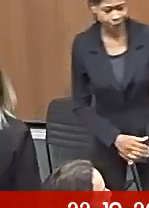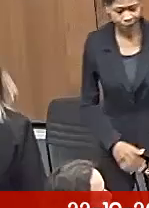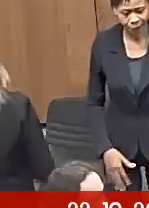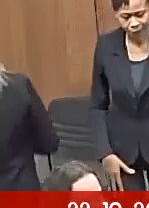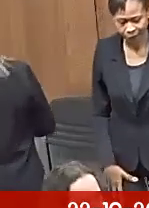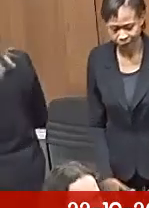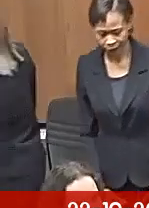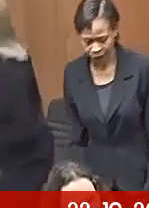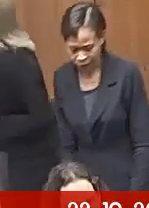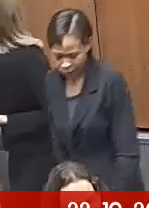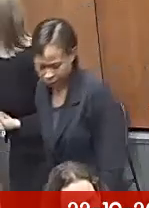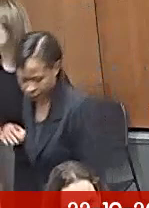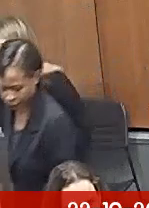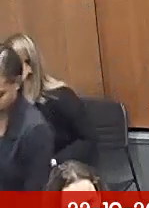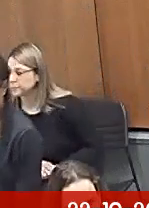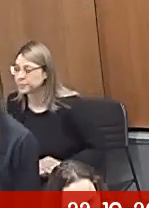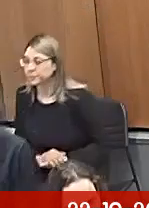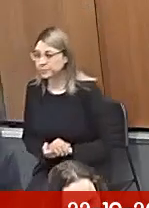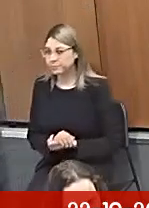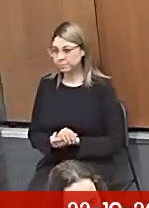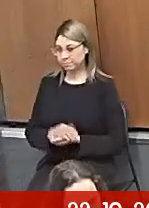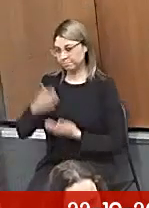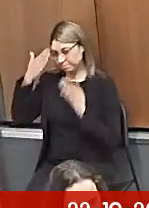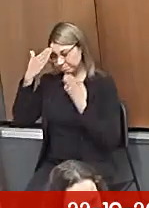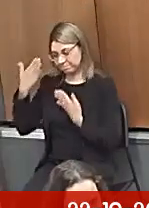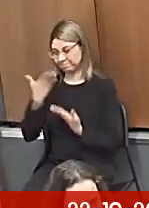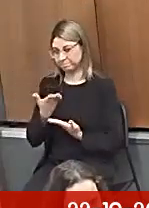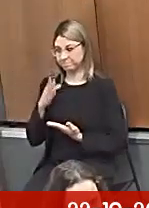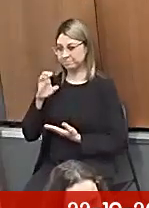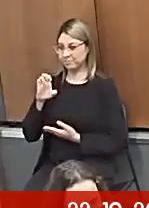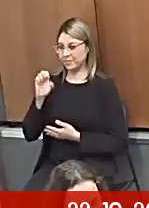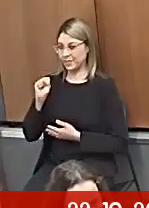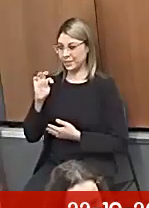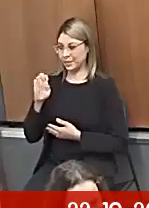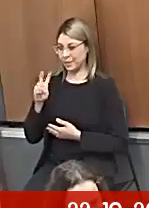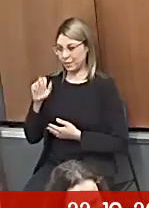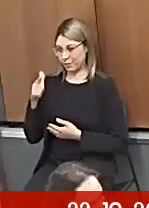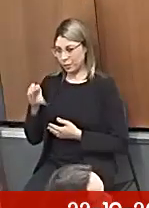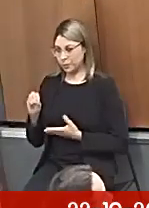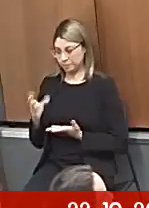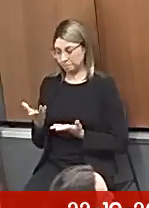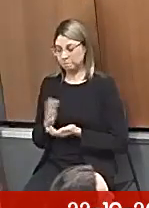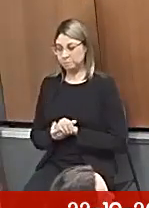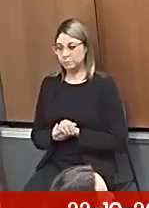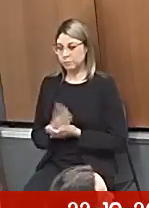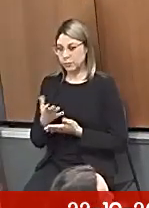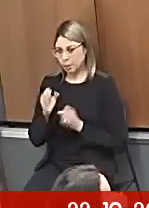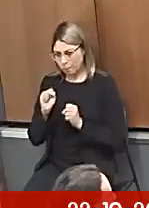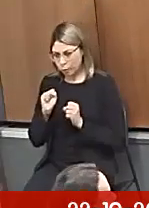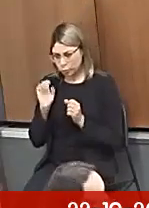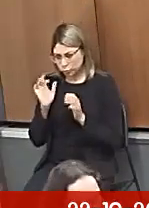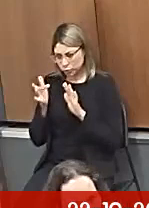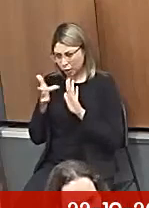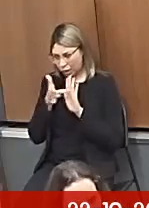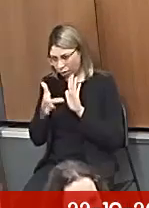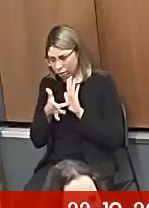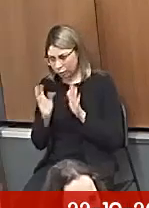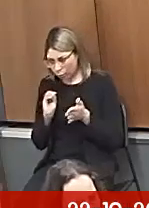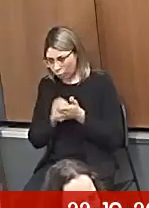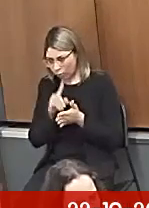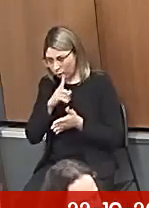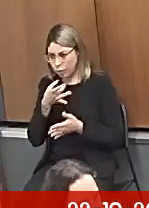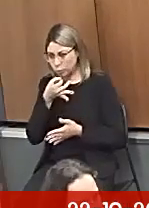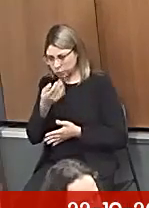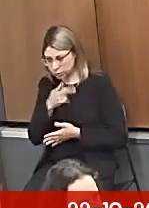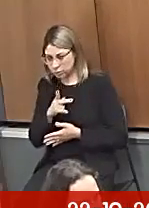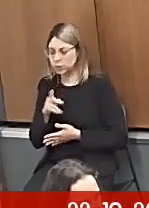agradeço também pela importante explanação. Vou passar. Essa sugestão dele pode constar na ata da reunião? Sim, vai constar. Está sendo feita a